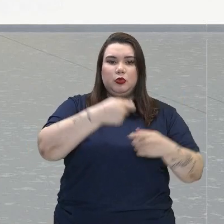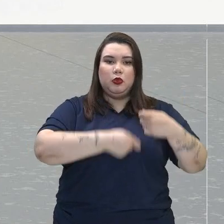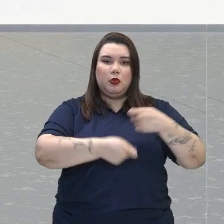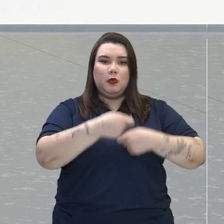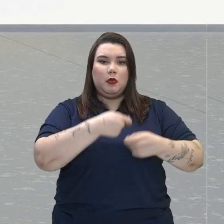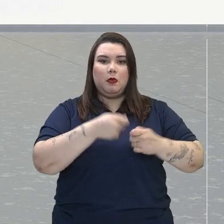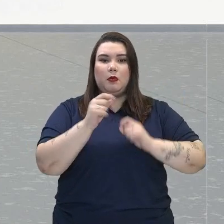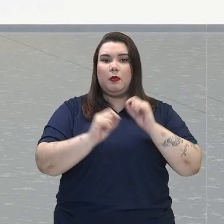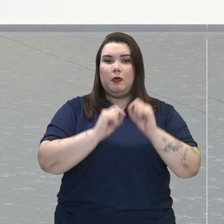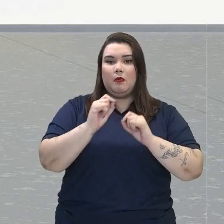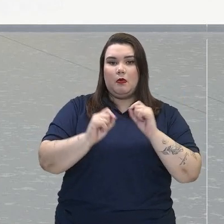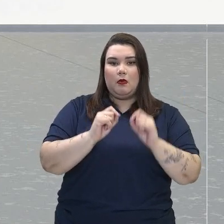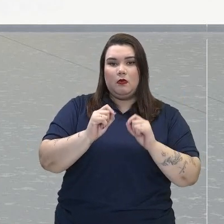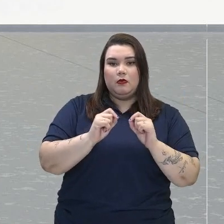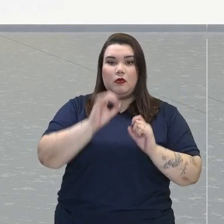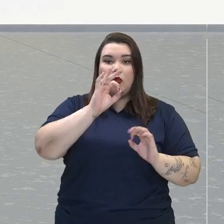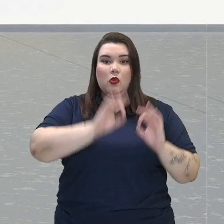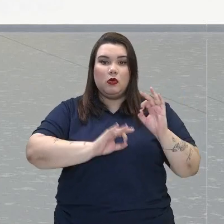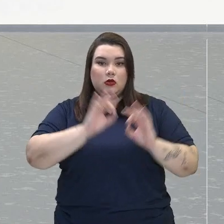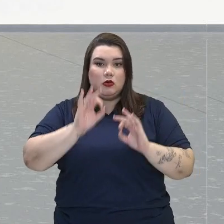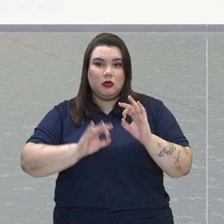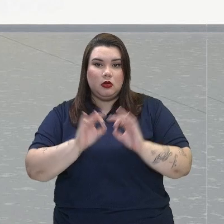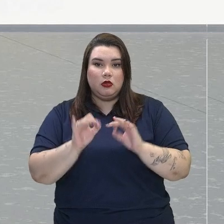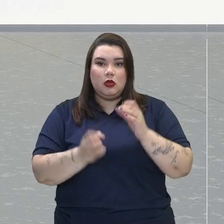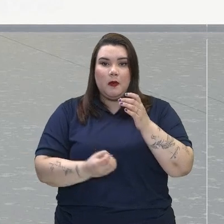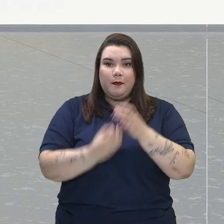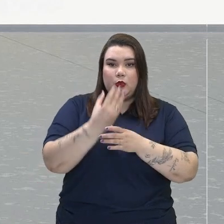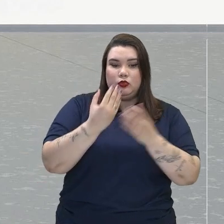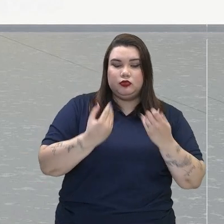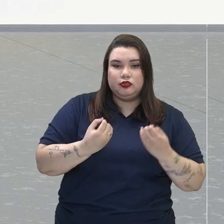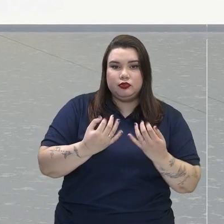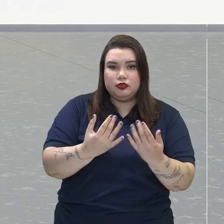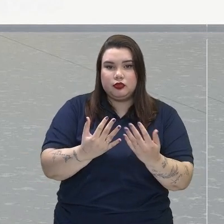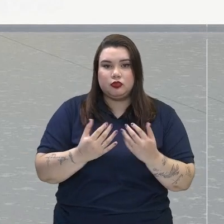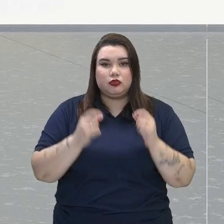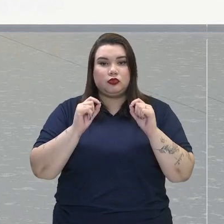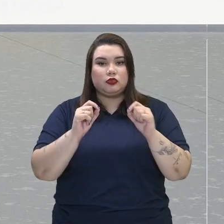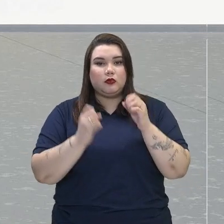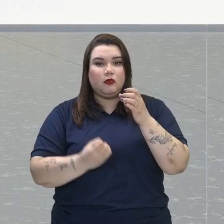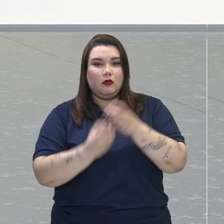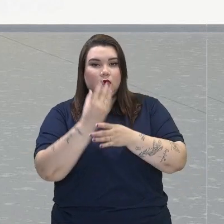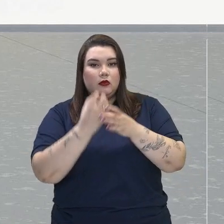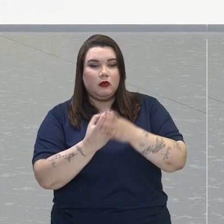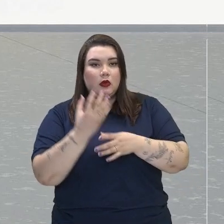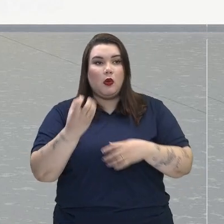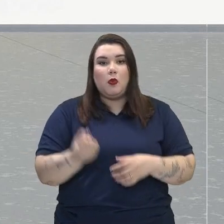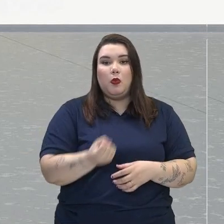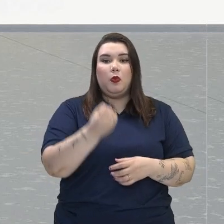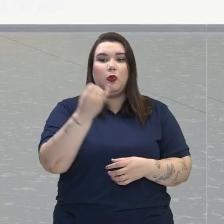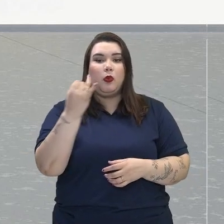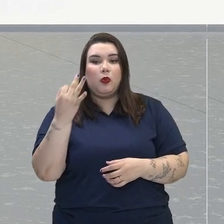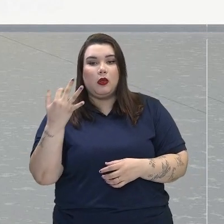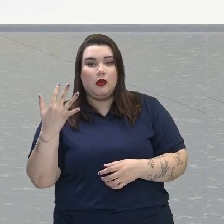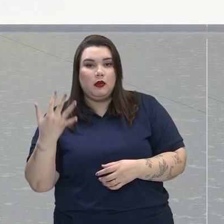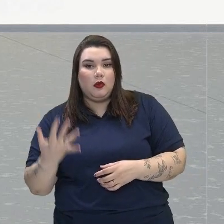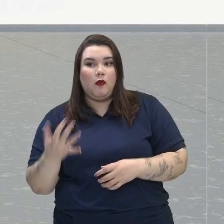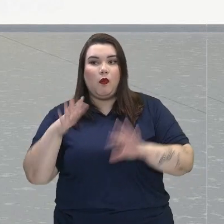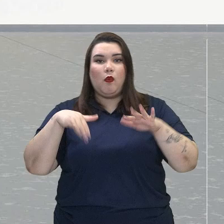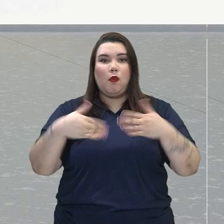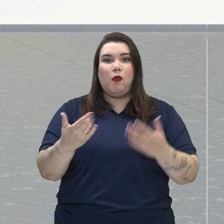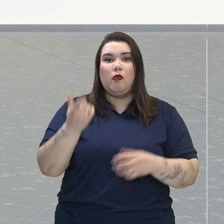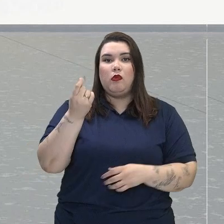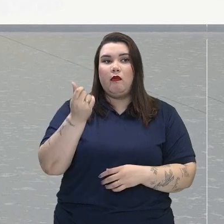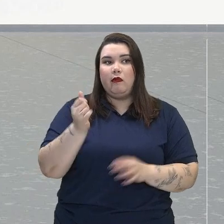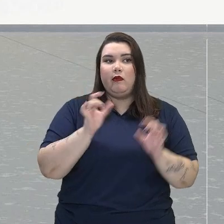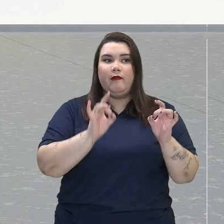em que o planejamento da produção, o que vai ser produzido, quanto vai ser produzido, qual o valor que será